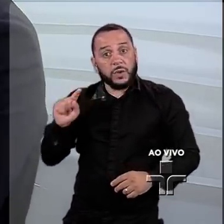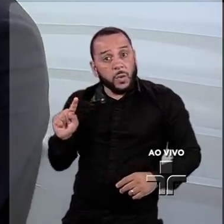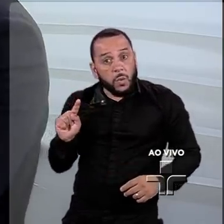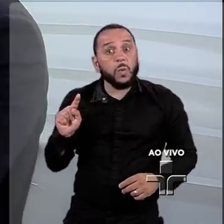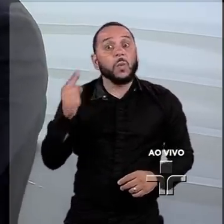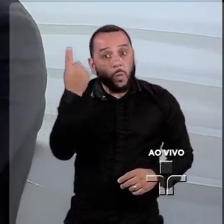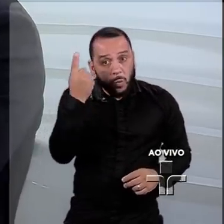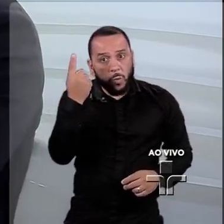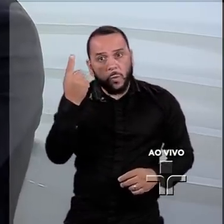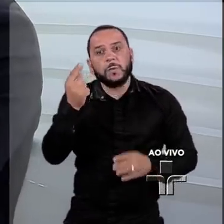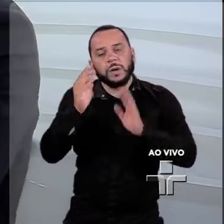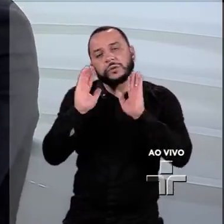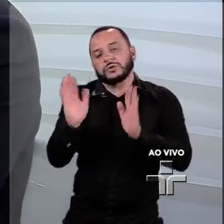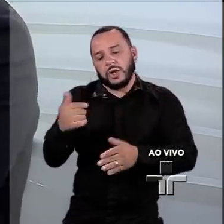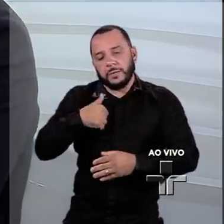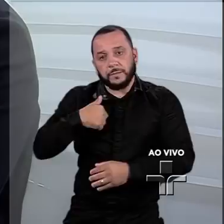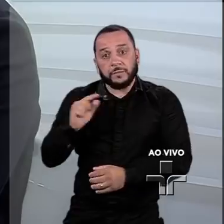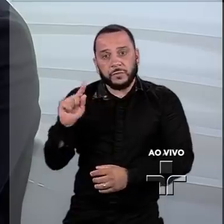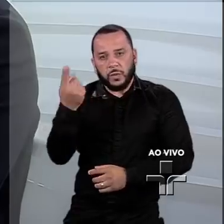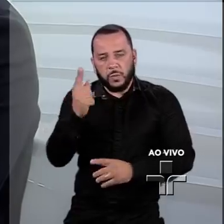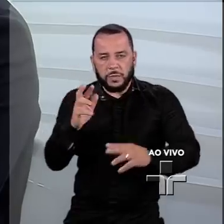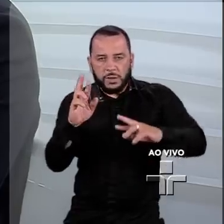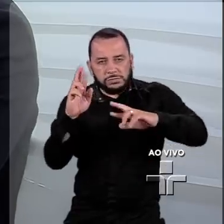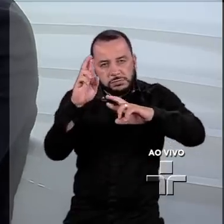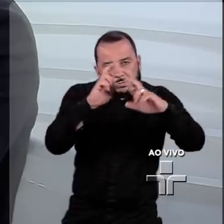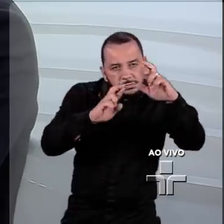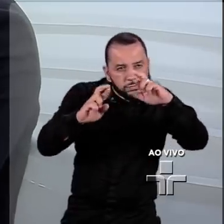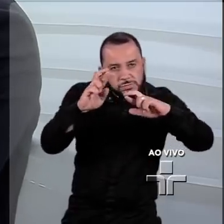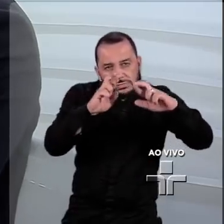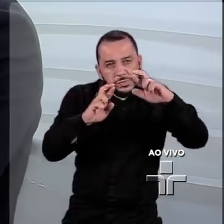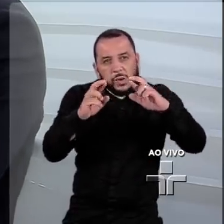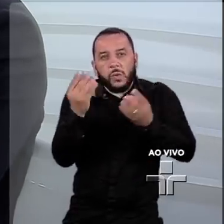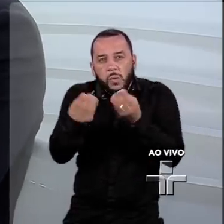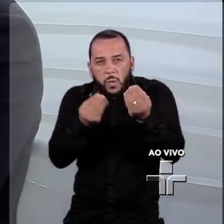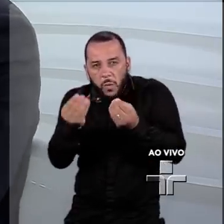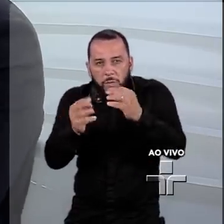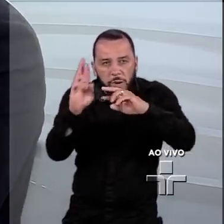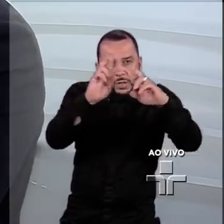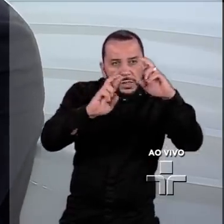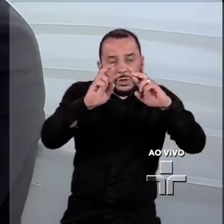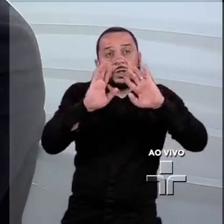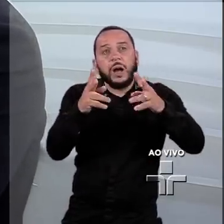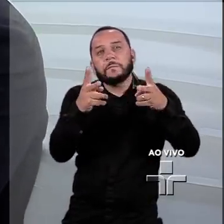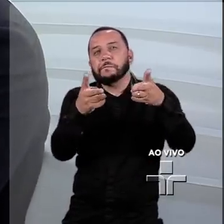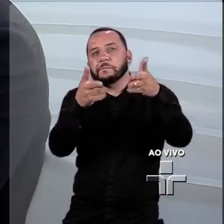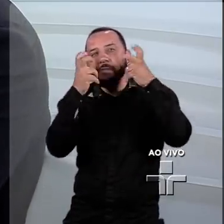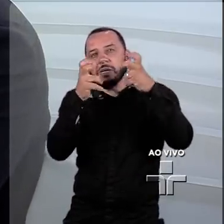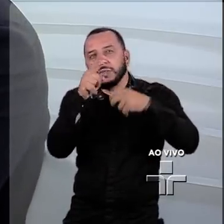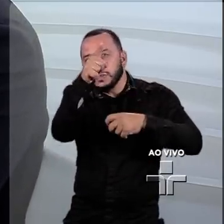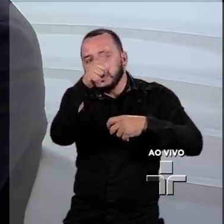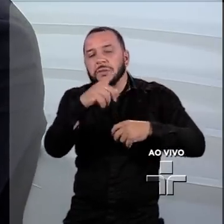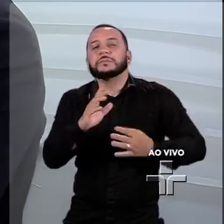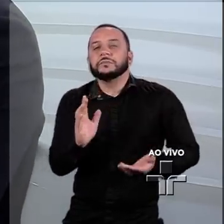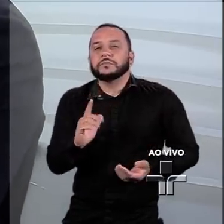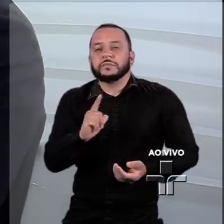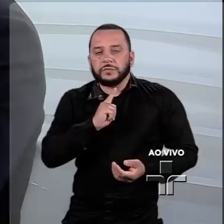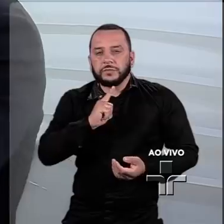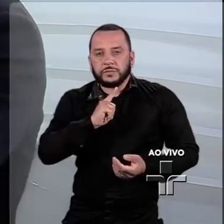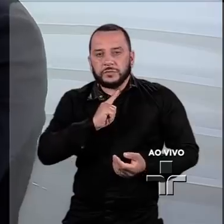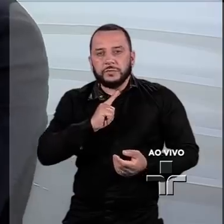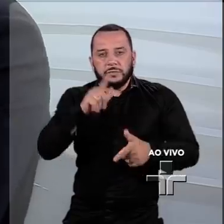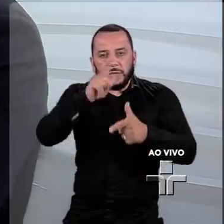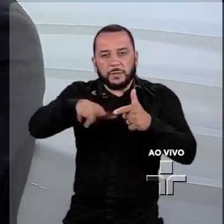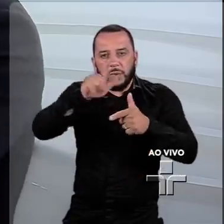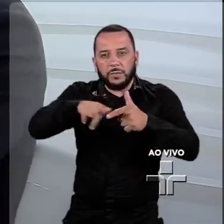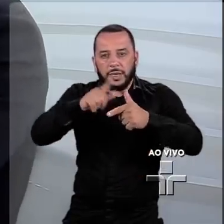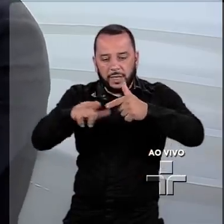chegou para fazer uma vistoria, para elaborar o seu plano de trabalho, já percebeu uma deficiência numa